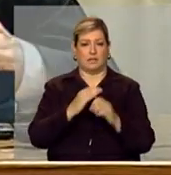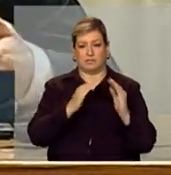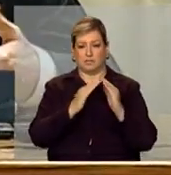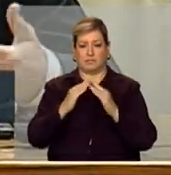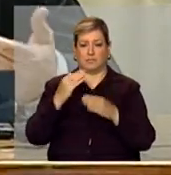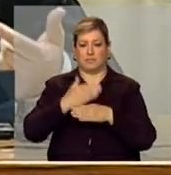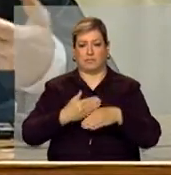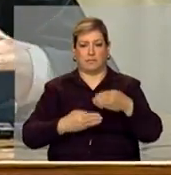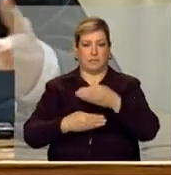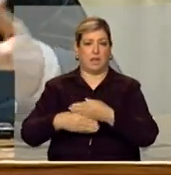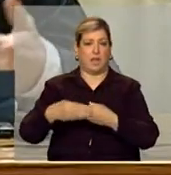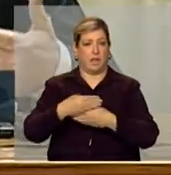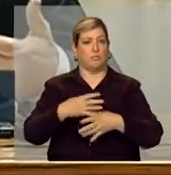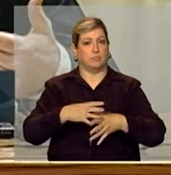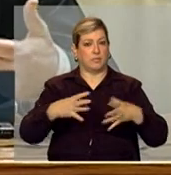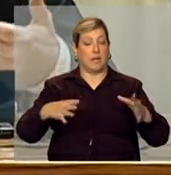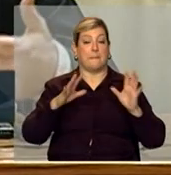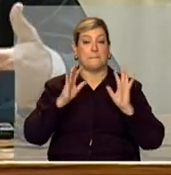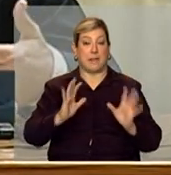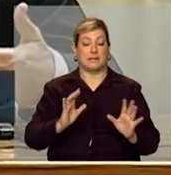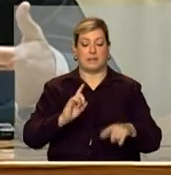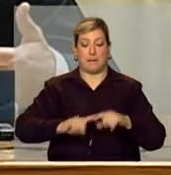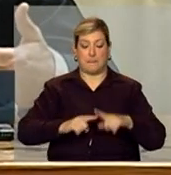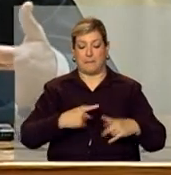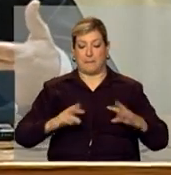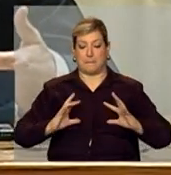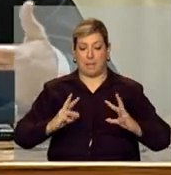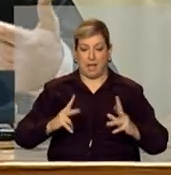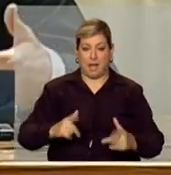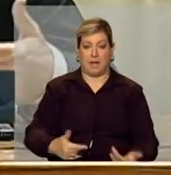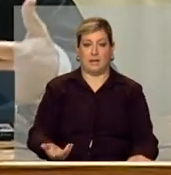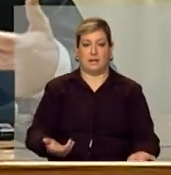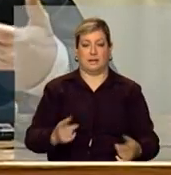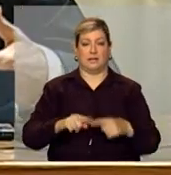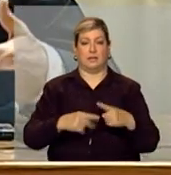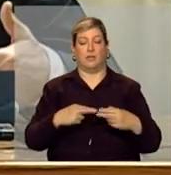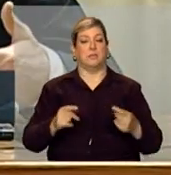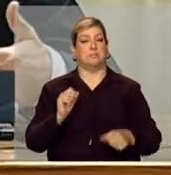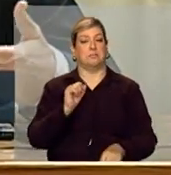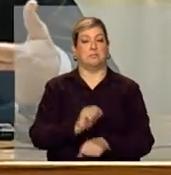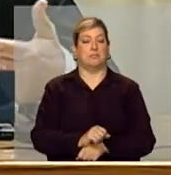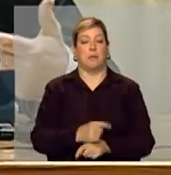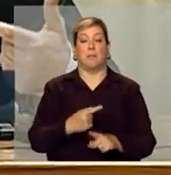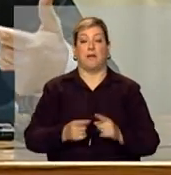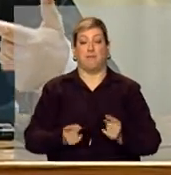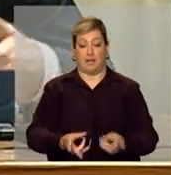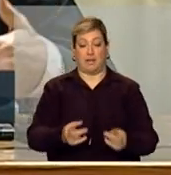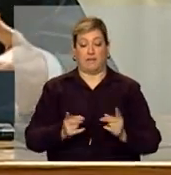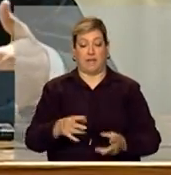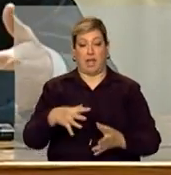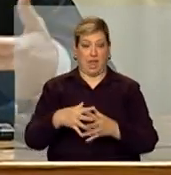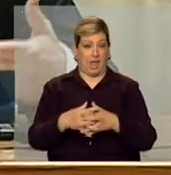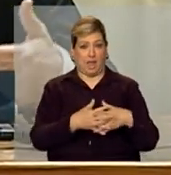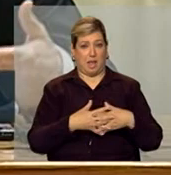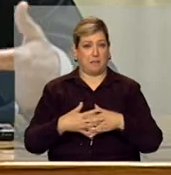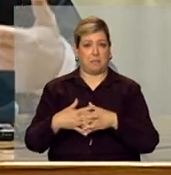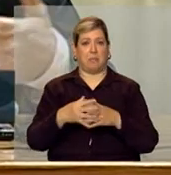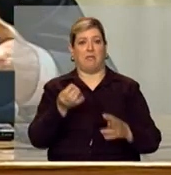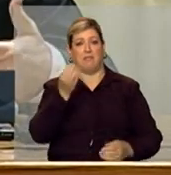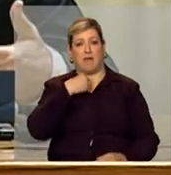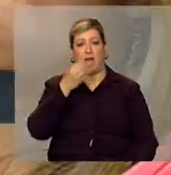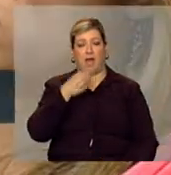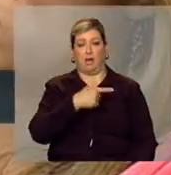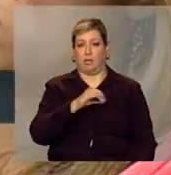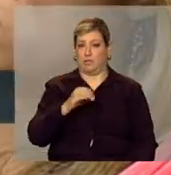teve um desempenho negativo forte porque a venda de caminhões eh foi muito baixa em